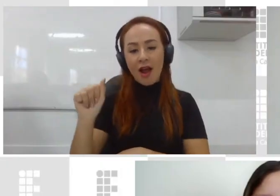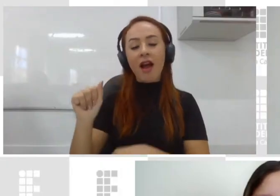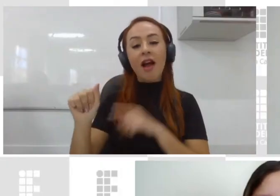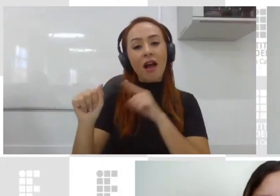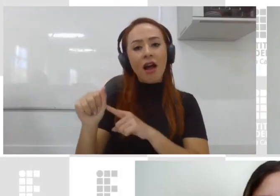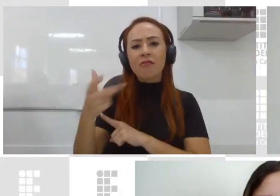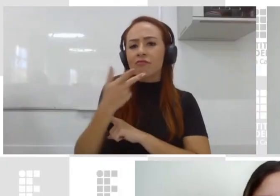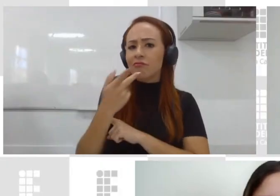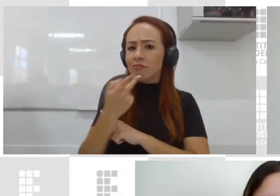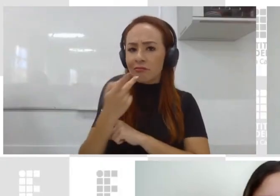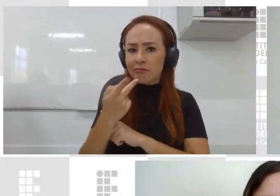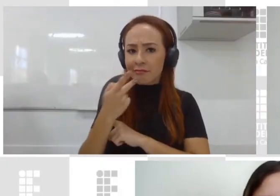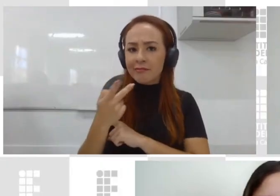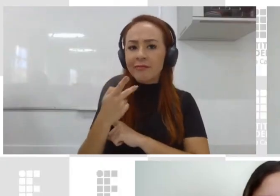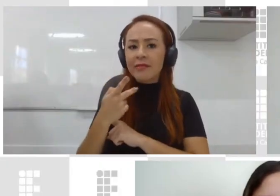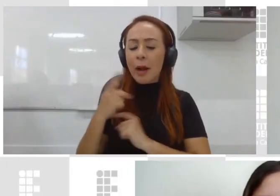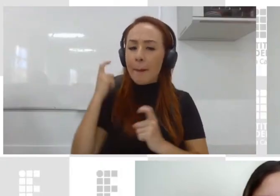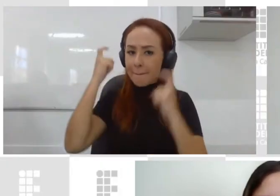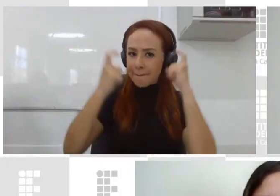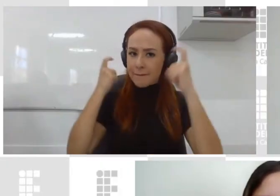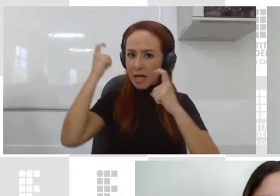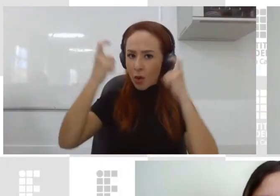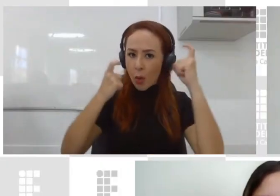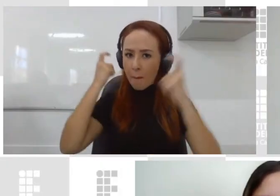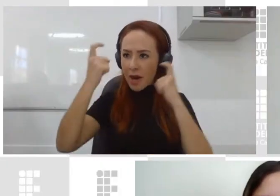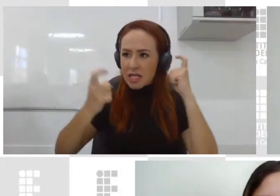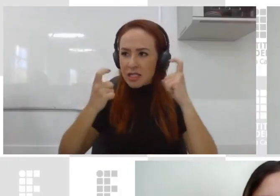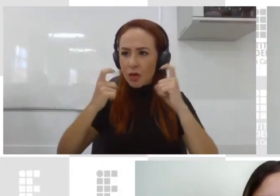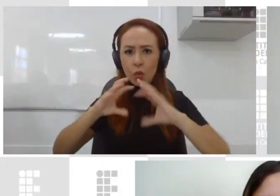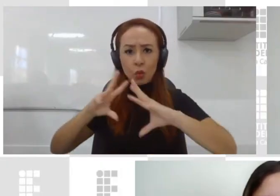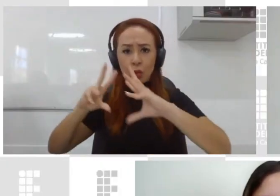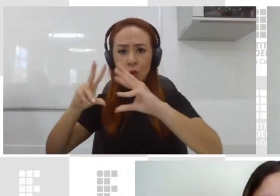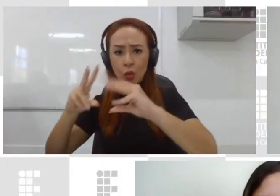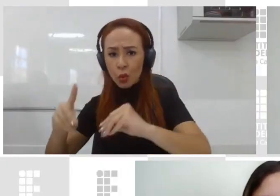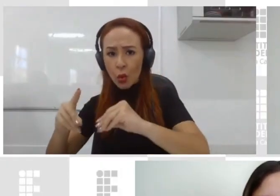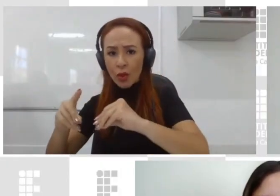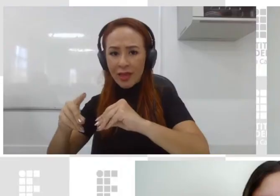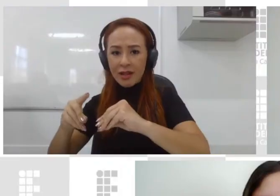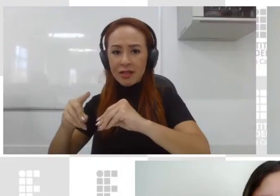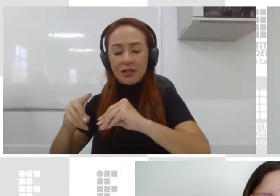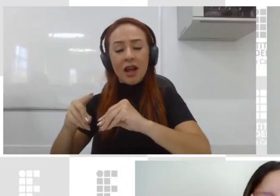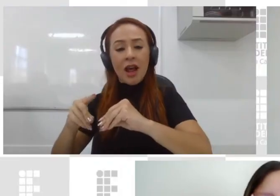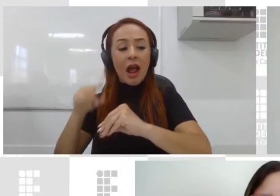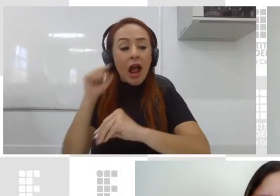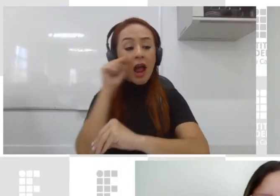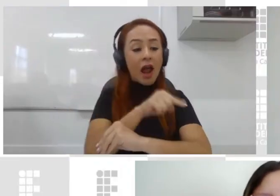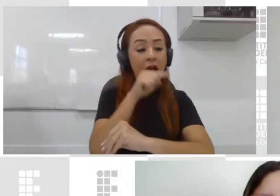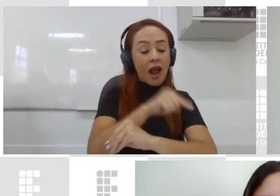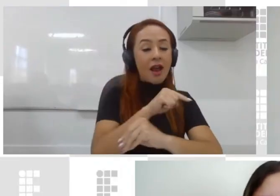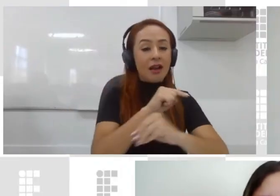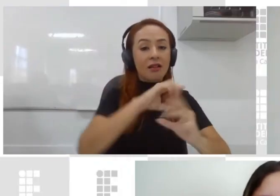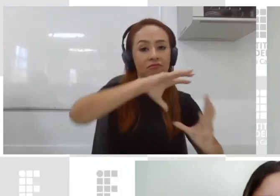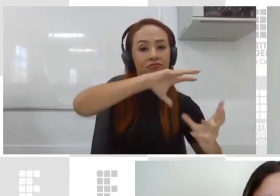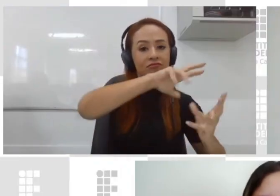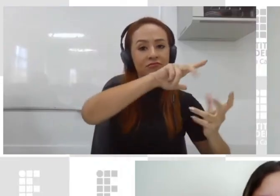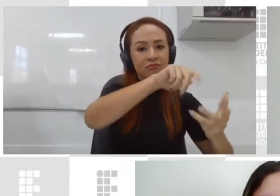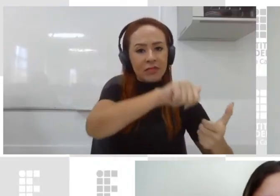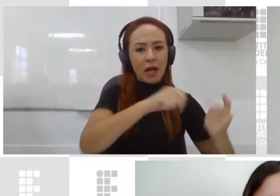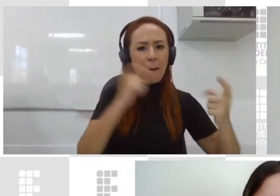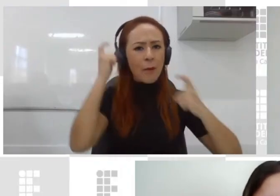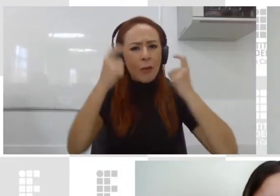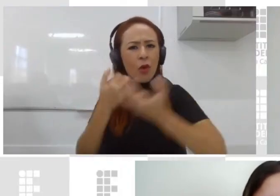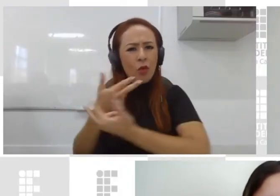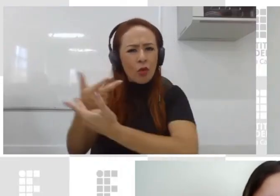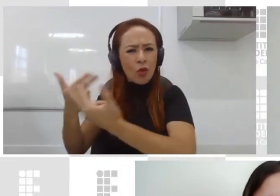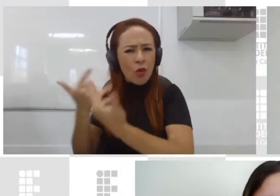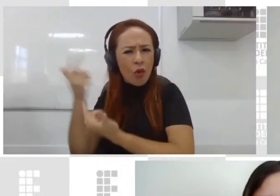preocupação hoje em dia é mais emergente do que a preocupação com a nossa mãe terra, né? Então, todas essas questões,